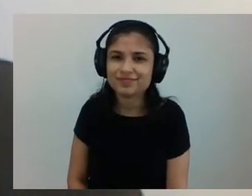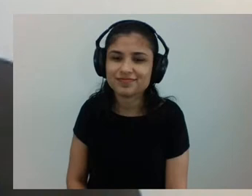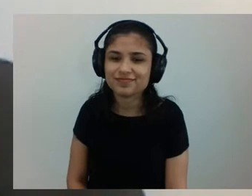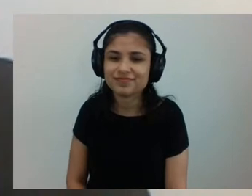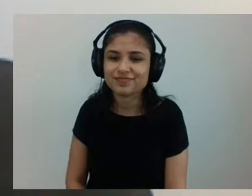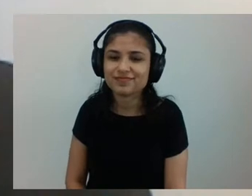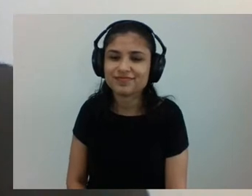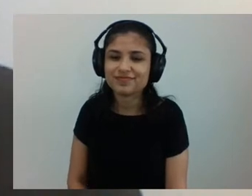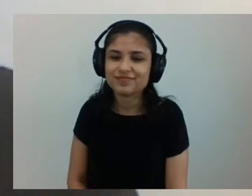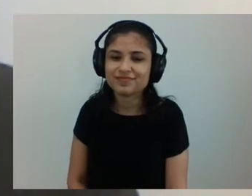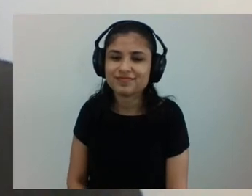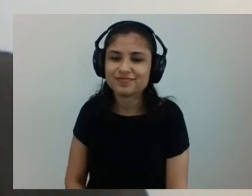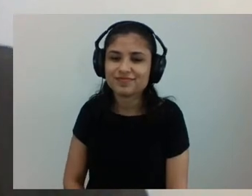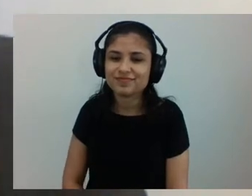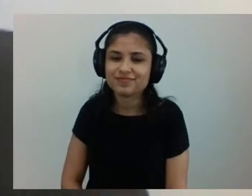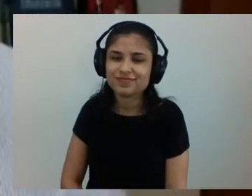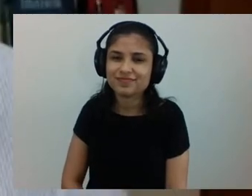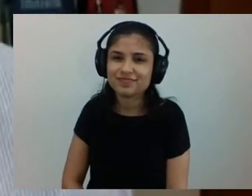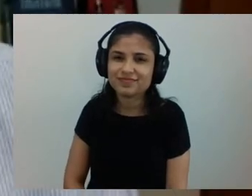favor, tenha a palavra.